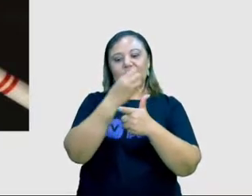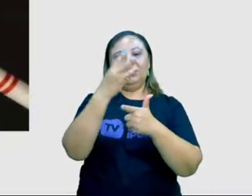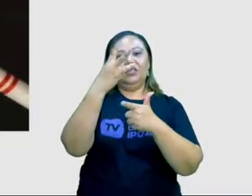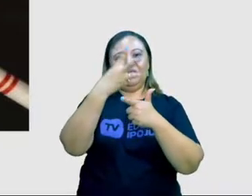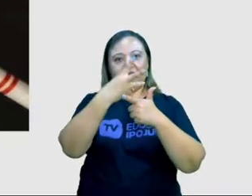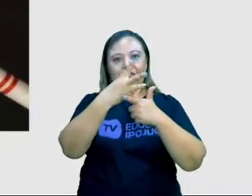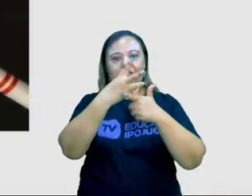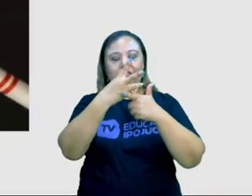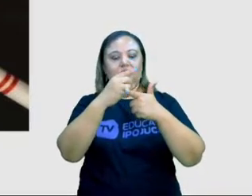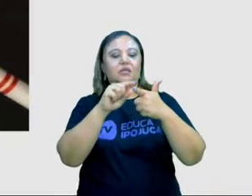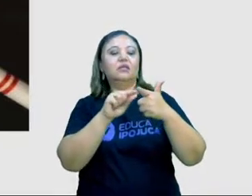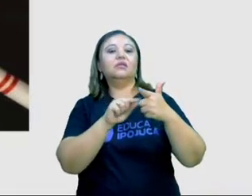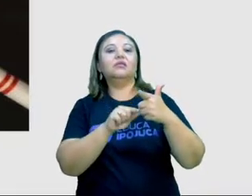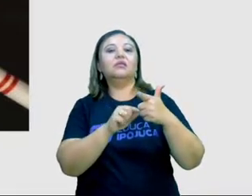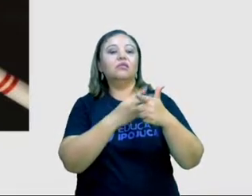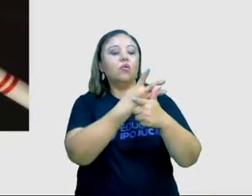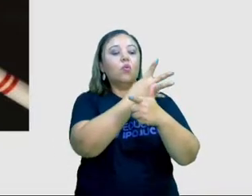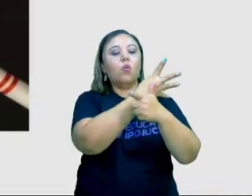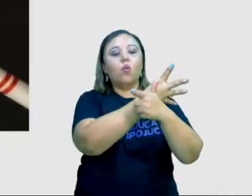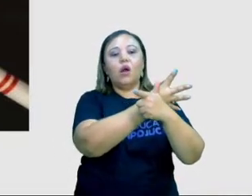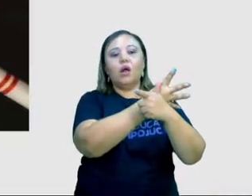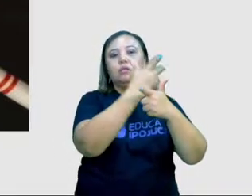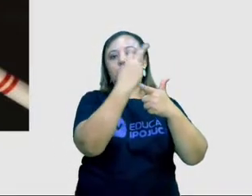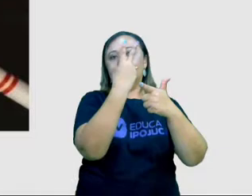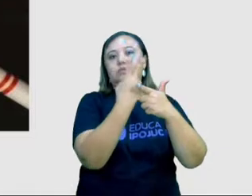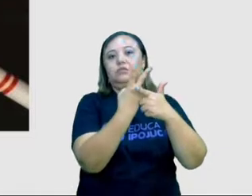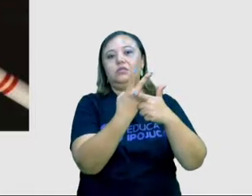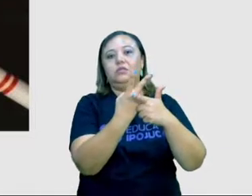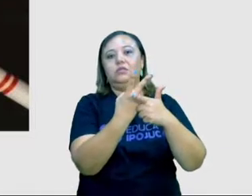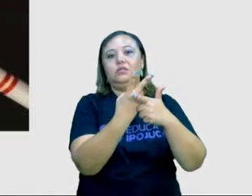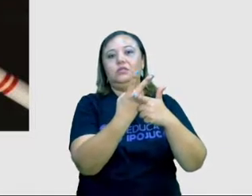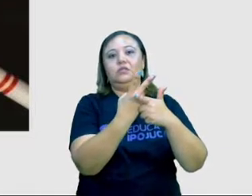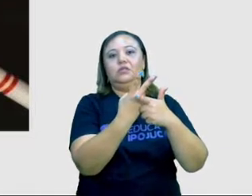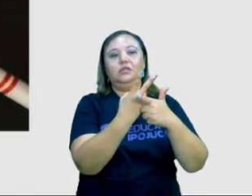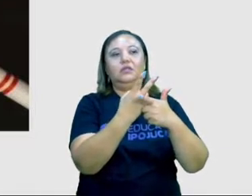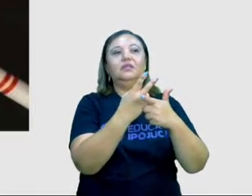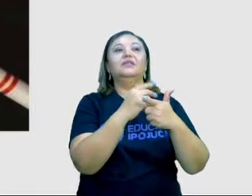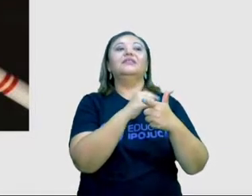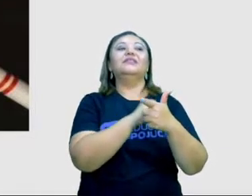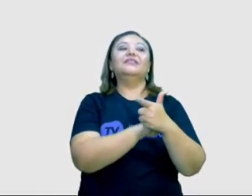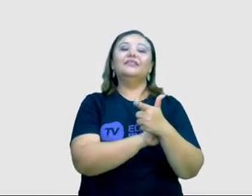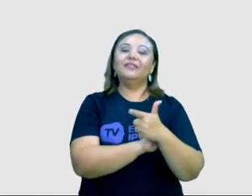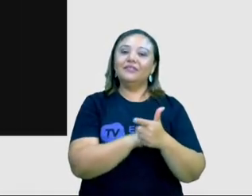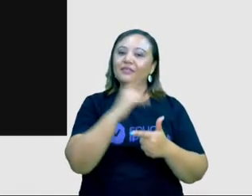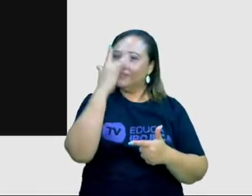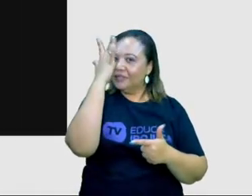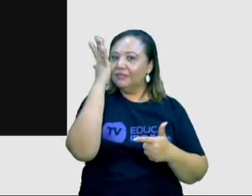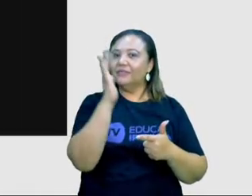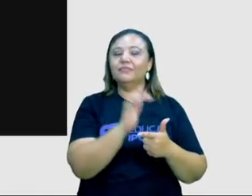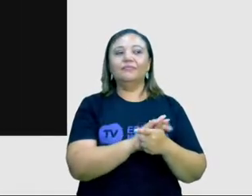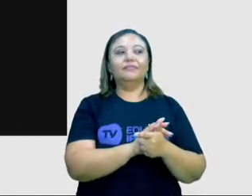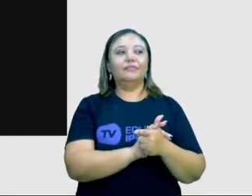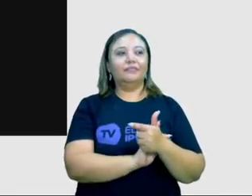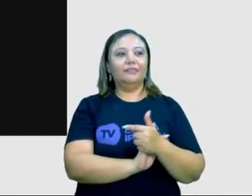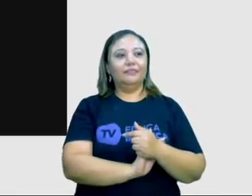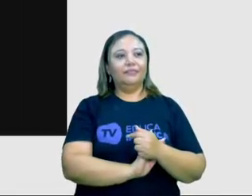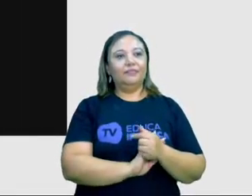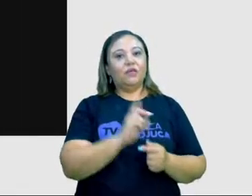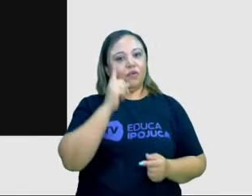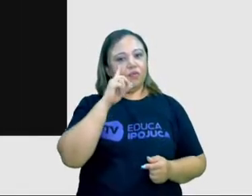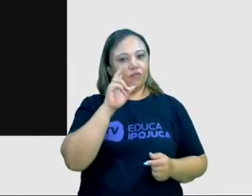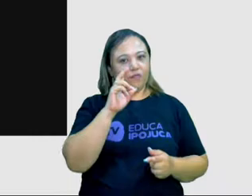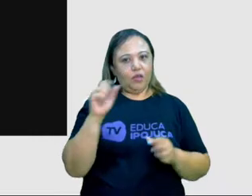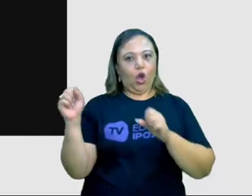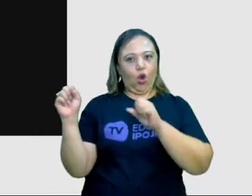fico? Se eu tenho 4 e divido para 2? Essa é facinho, né? Vamos lá. Vamos assistir